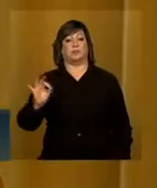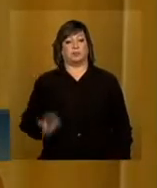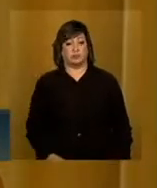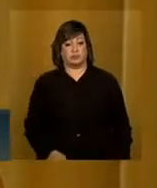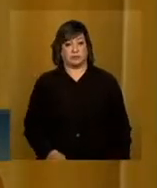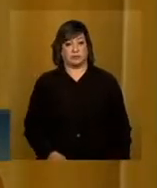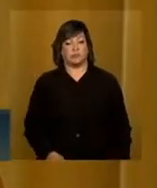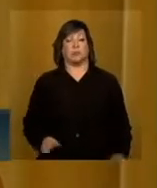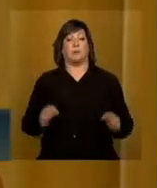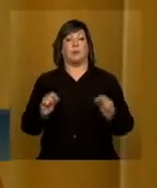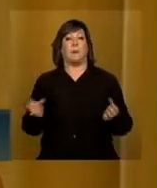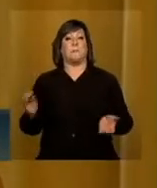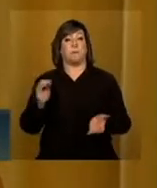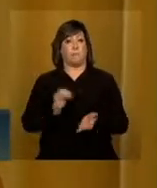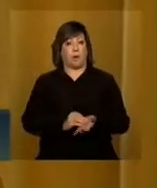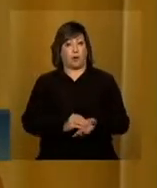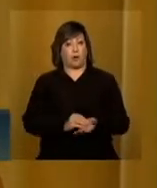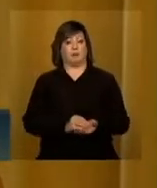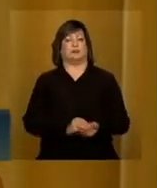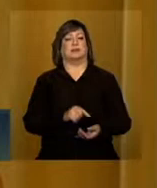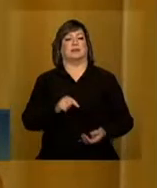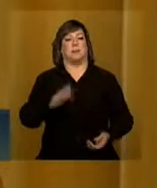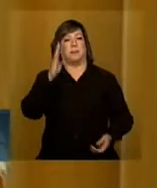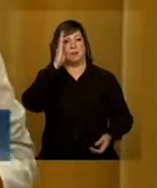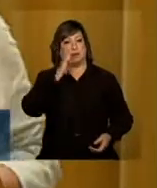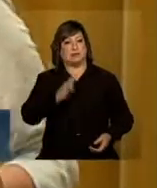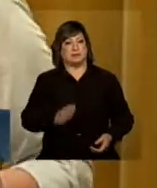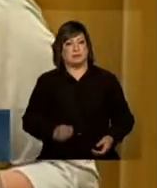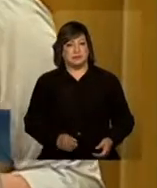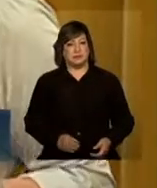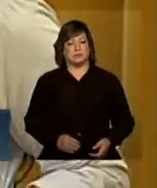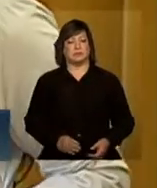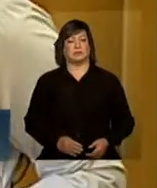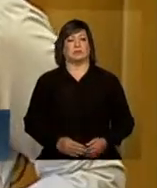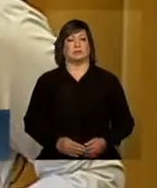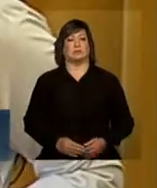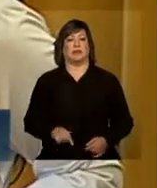11,7%, o que coloca realmente a questão,